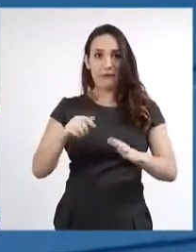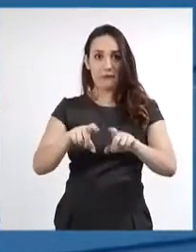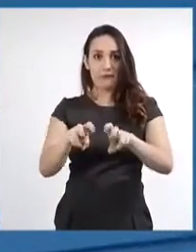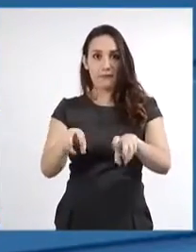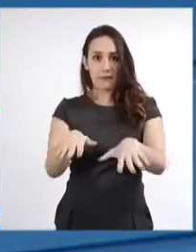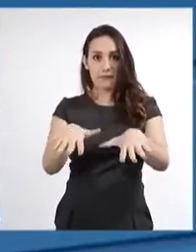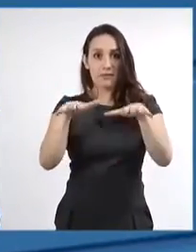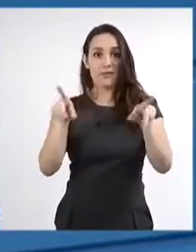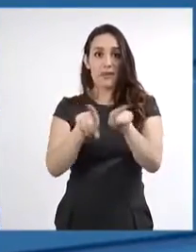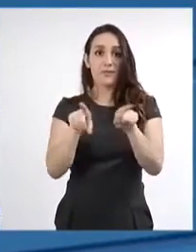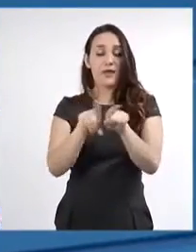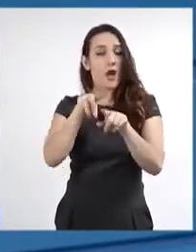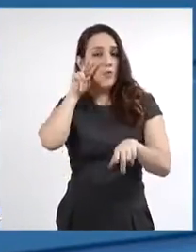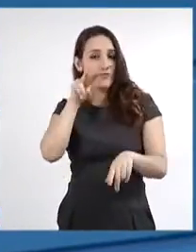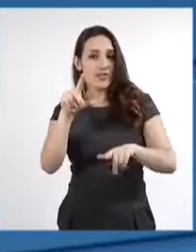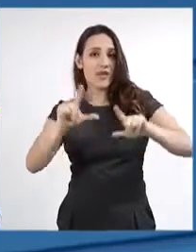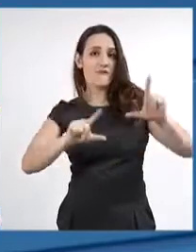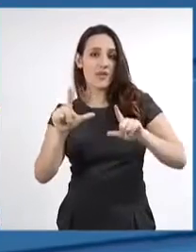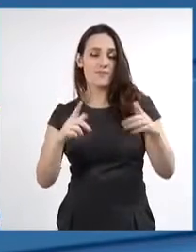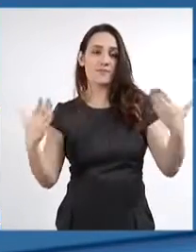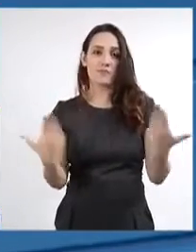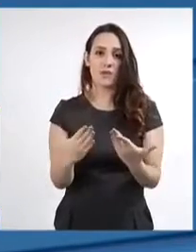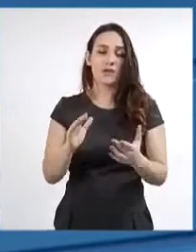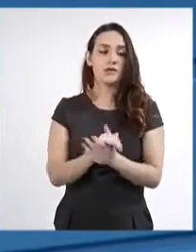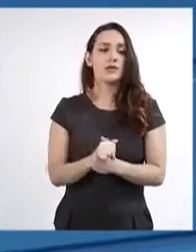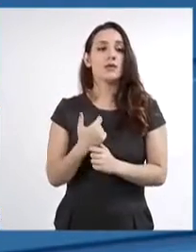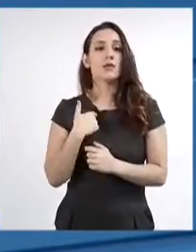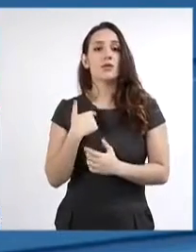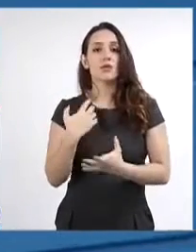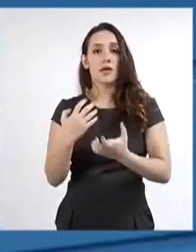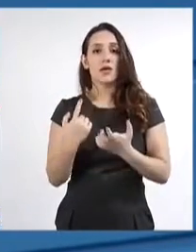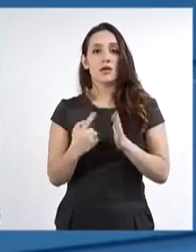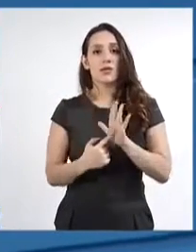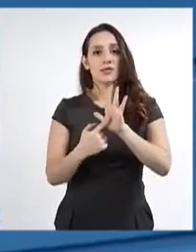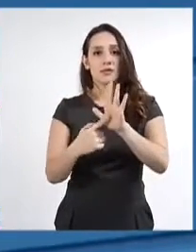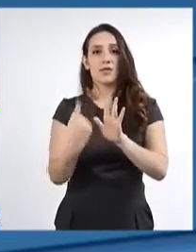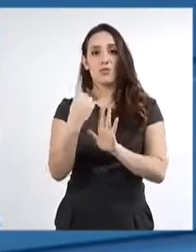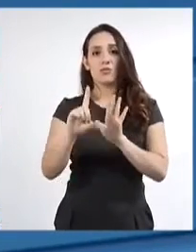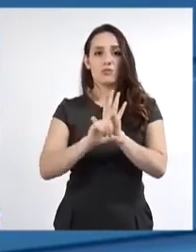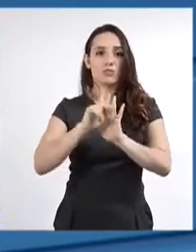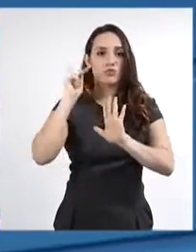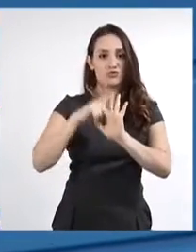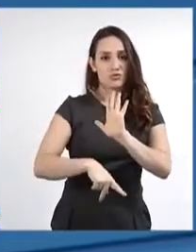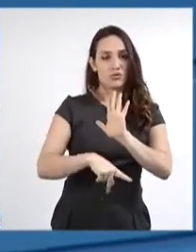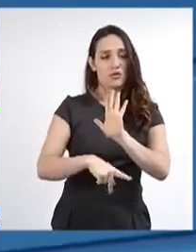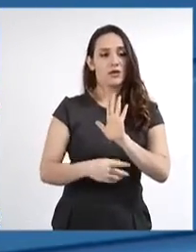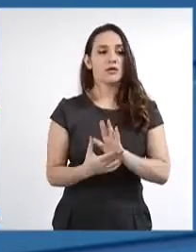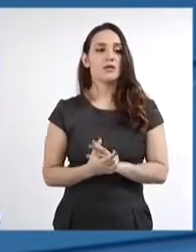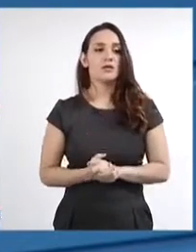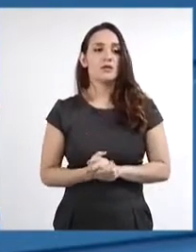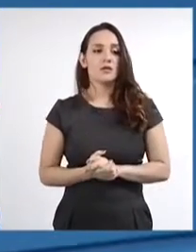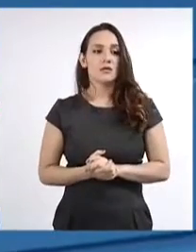nos assistem através da TV Assembleia. Senhor presidente, eu quero apresentar um projeto de lei, quero apresentar